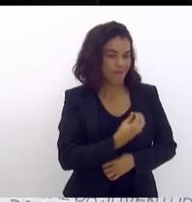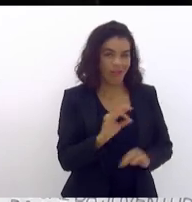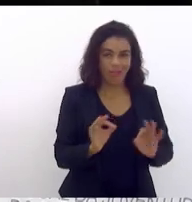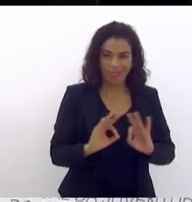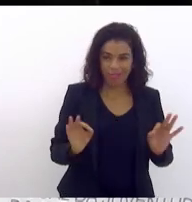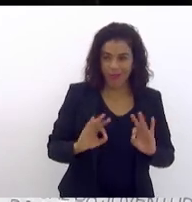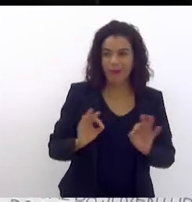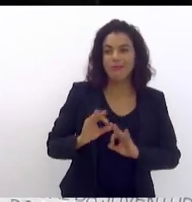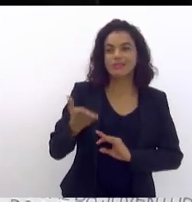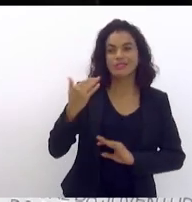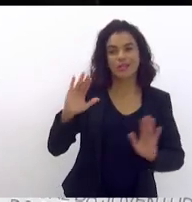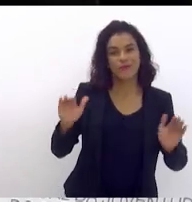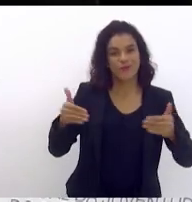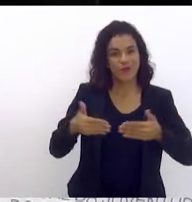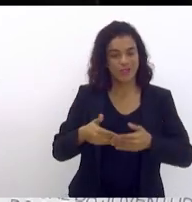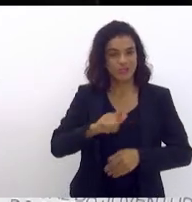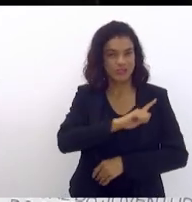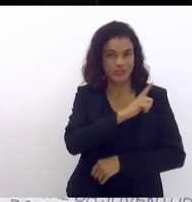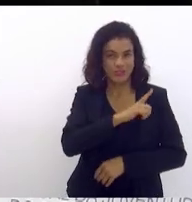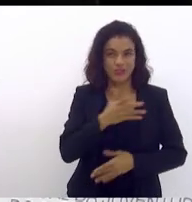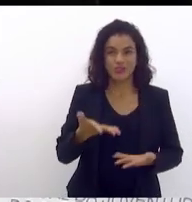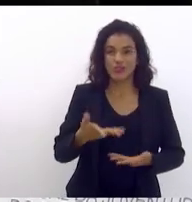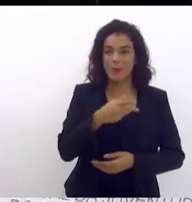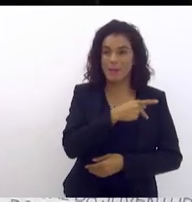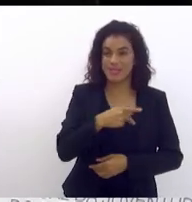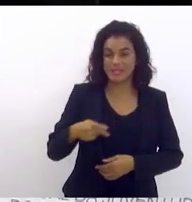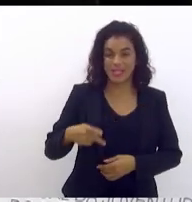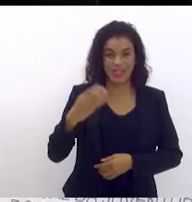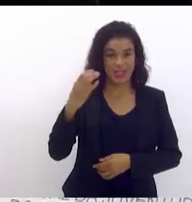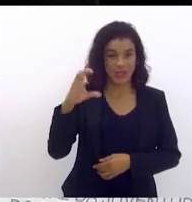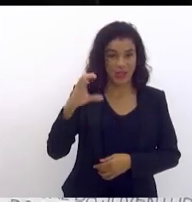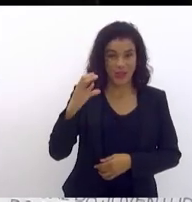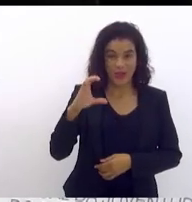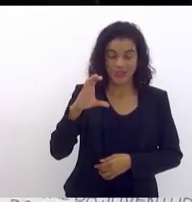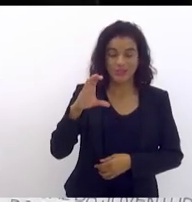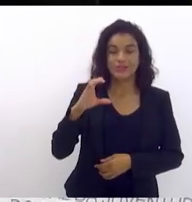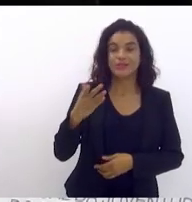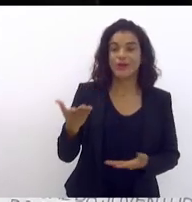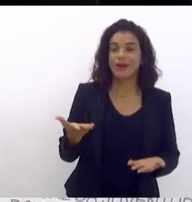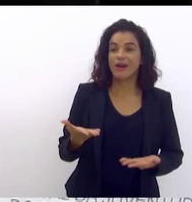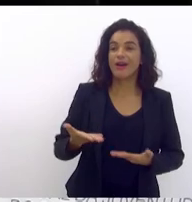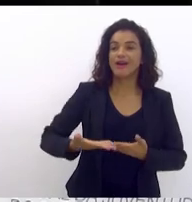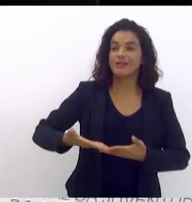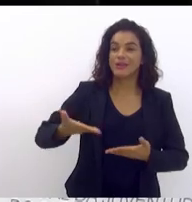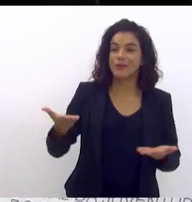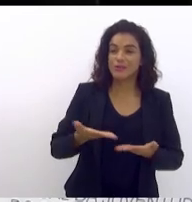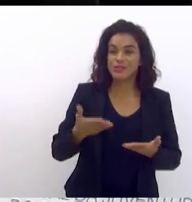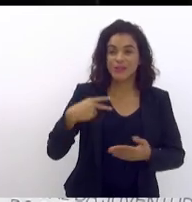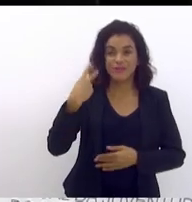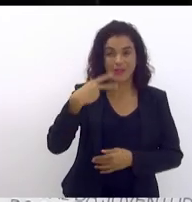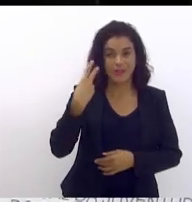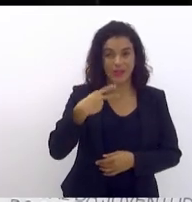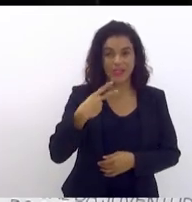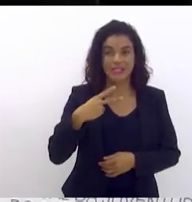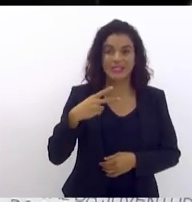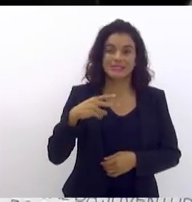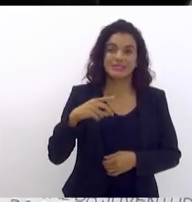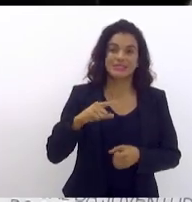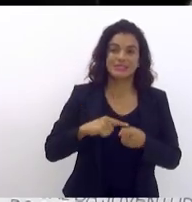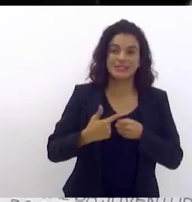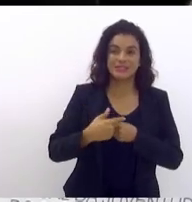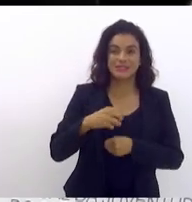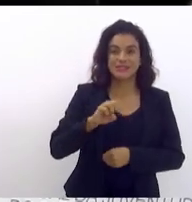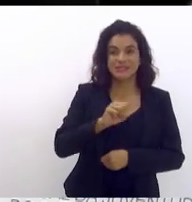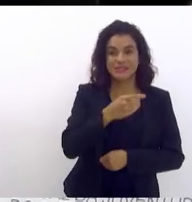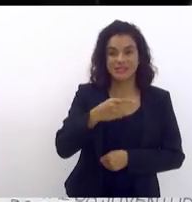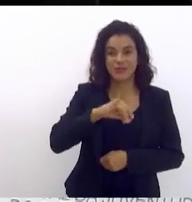foi do Fórum de gestores o hoje é vereador da cidade de Niterói o Felipe que foi do Fórum de gestores E hoje é vereador da cidade de São José do Vale do Rio Preto e